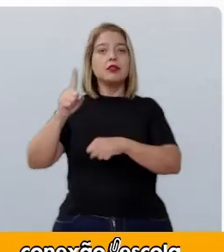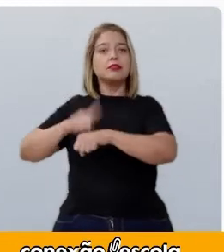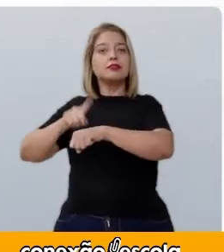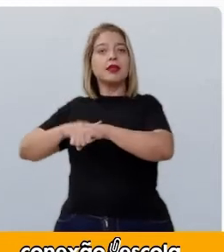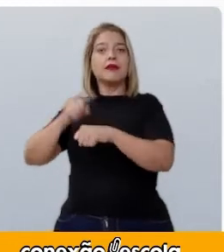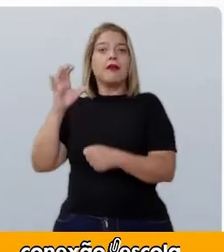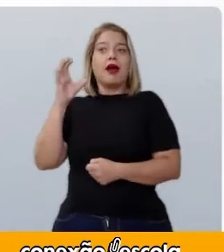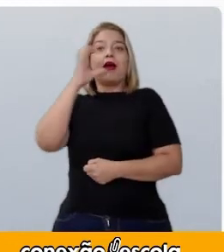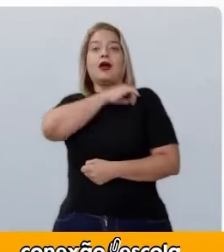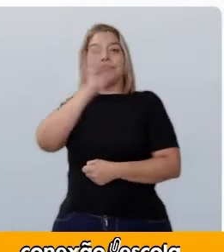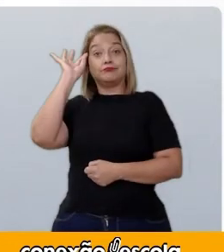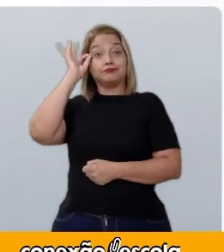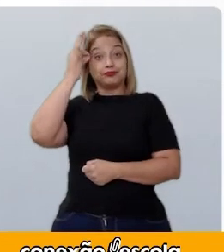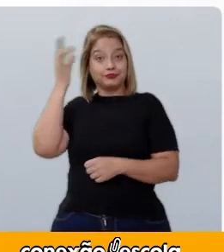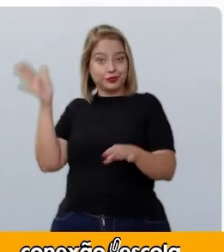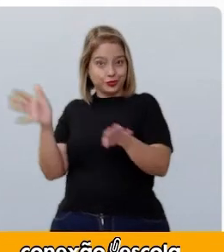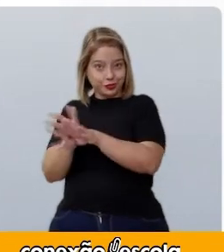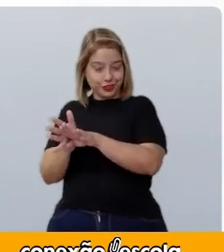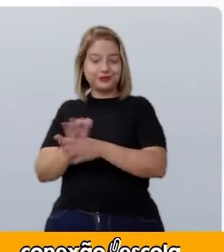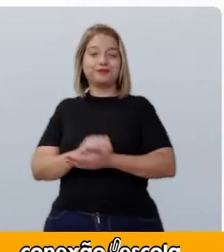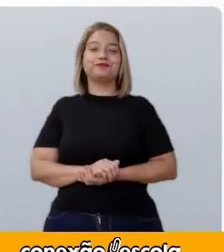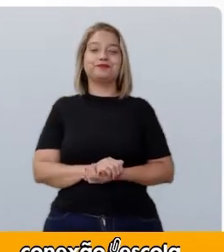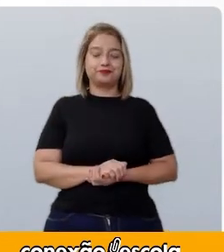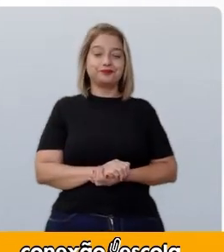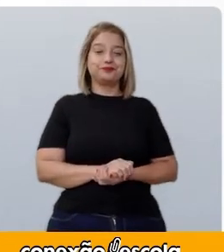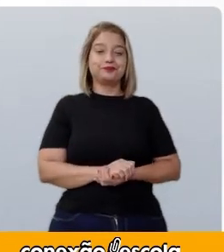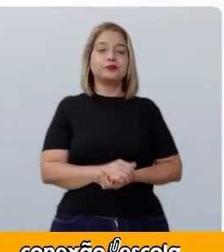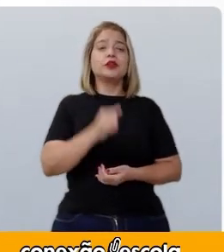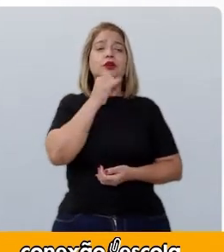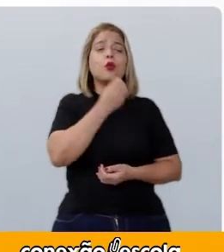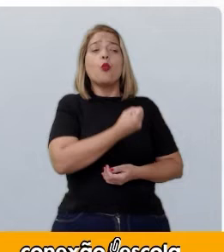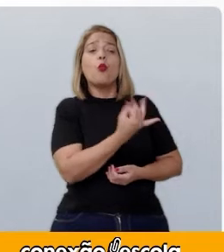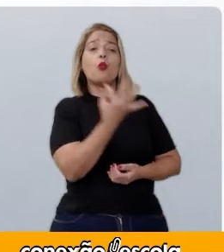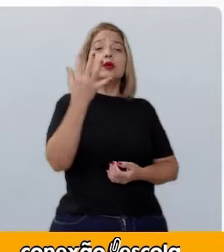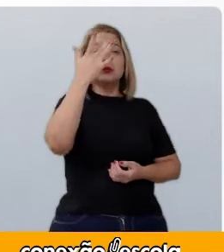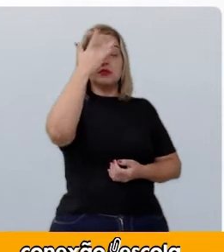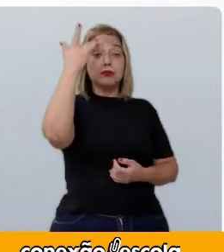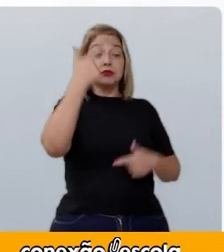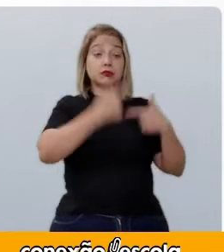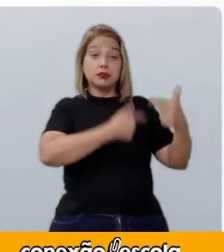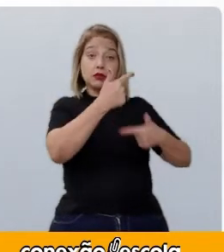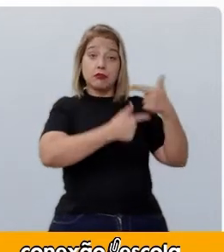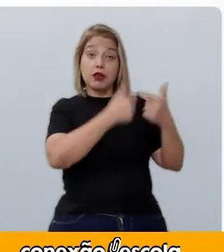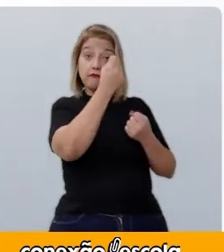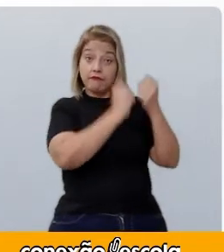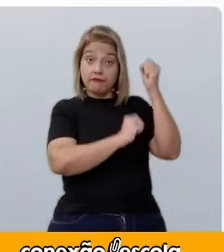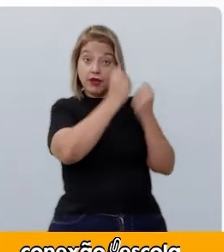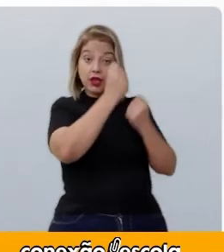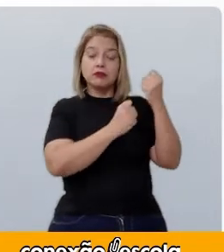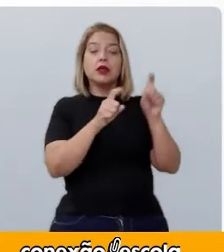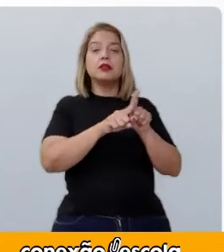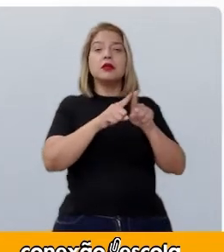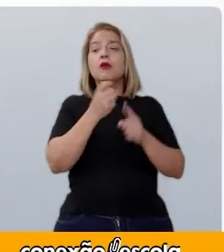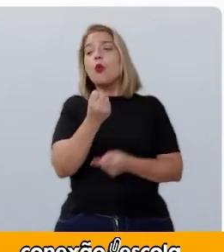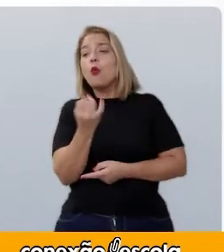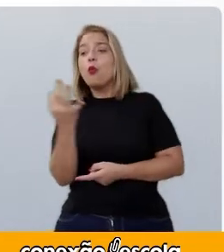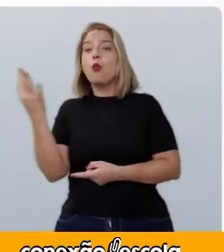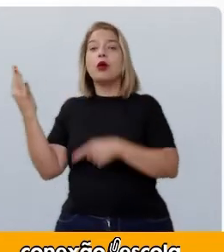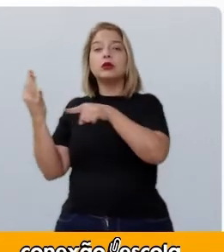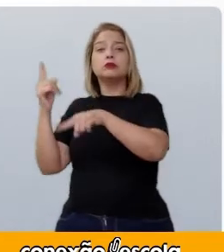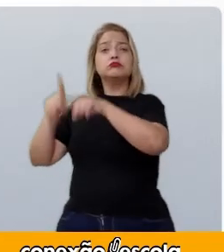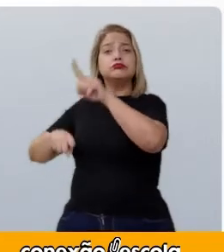tempo ele vai gastar. A quantidade de operários trabalhando em uma fábrica e a quantidade de